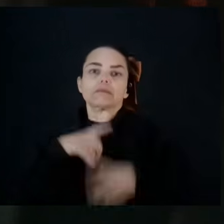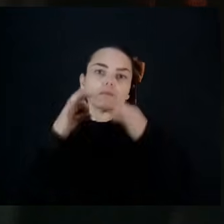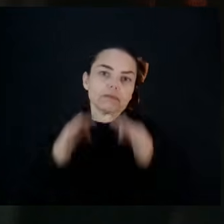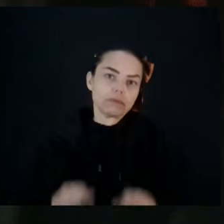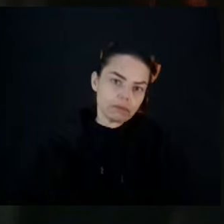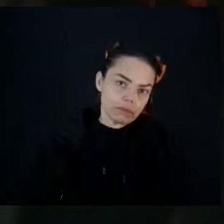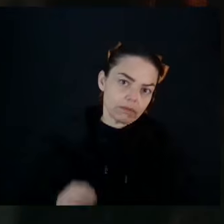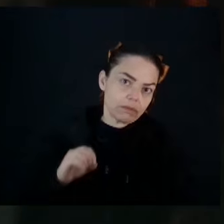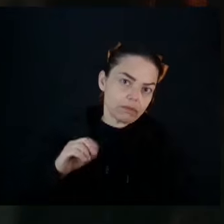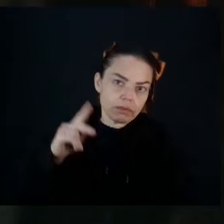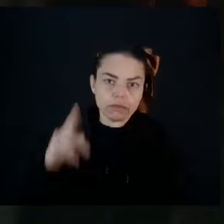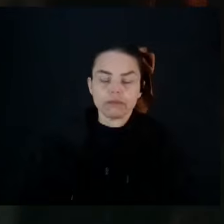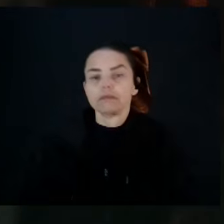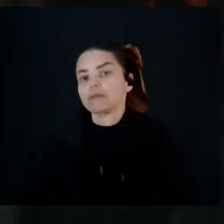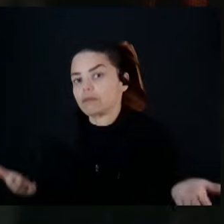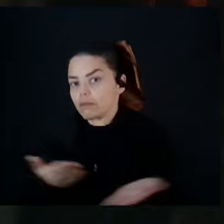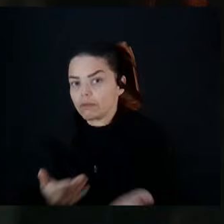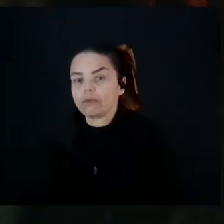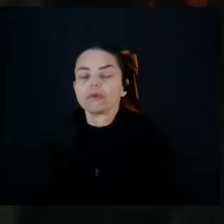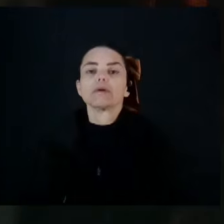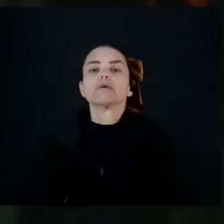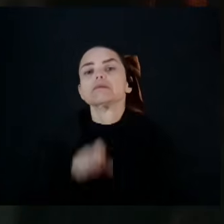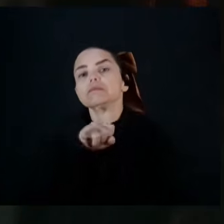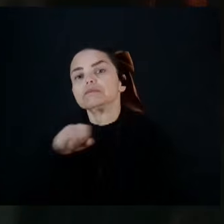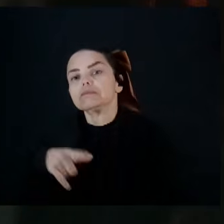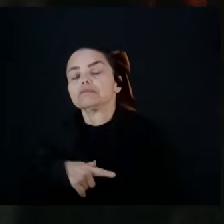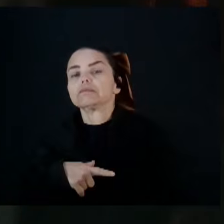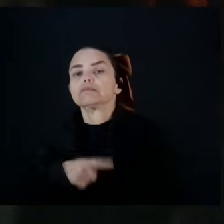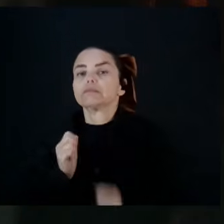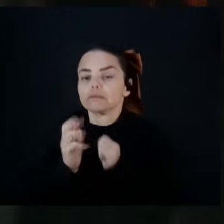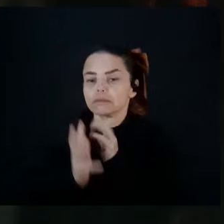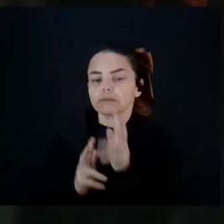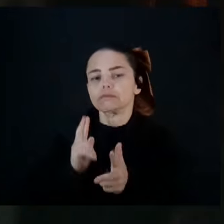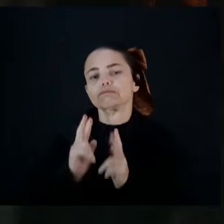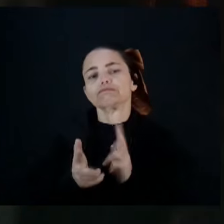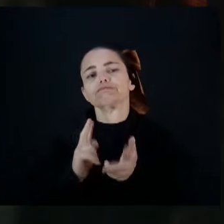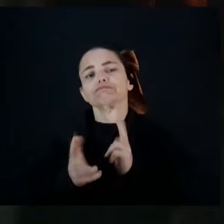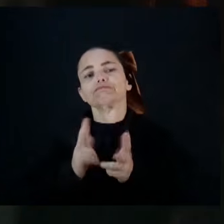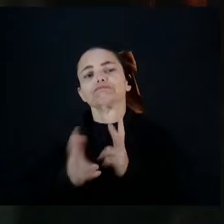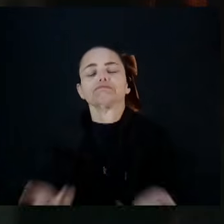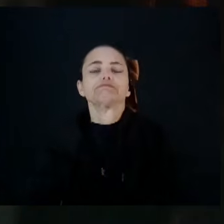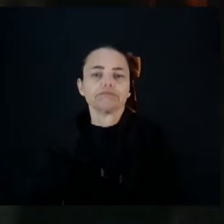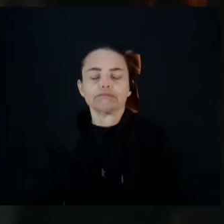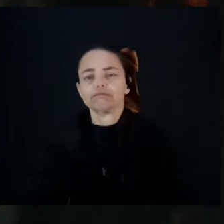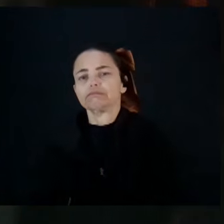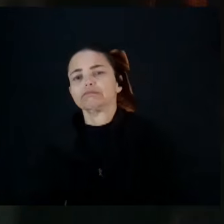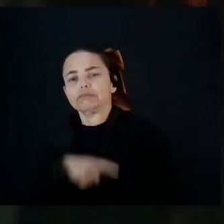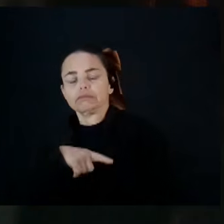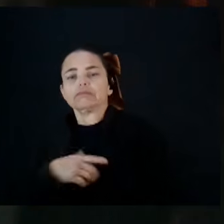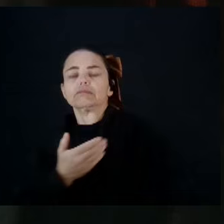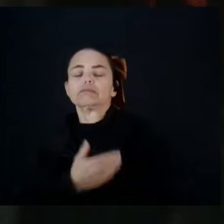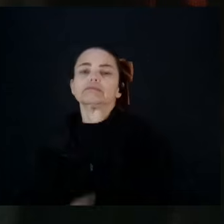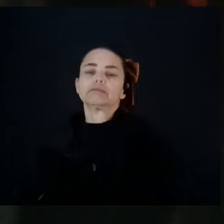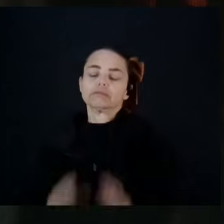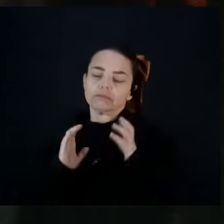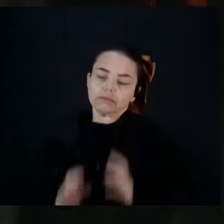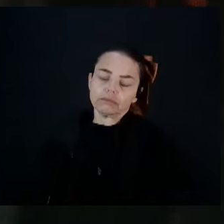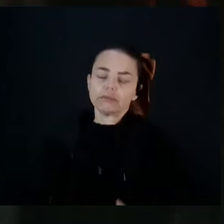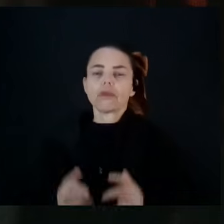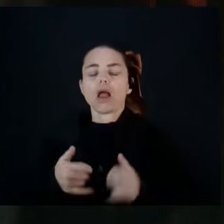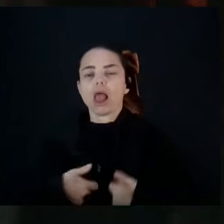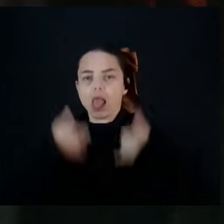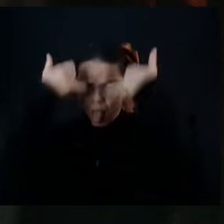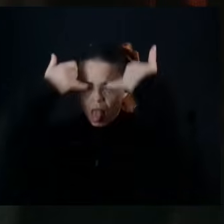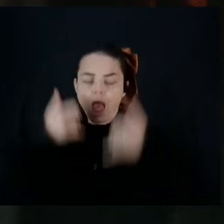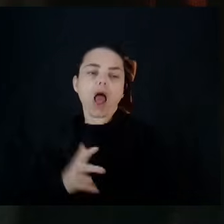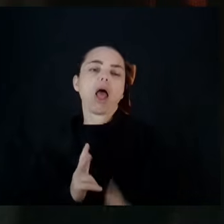certo. Agora, se a gente falar, quem tem esse comportamento de narcisismo conversacional, falar